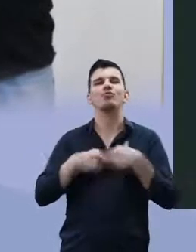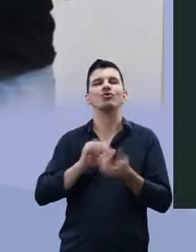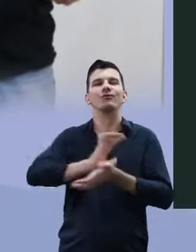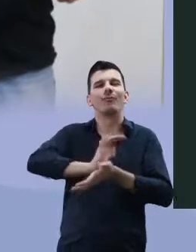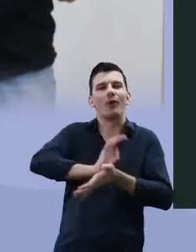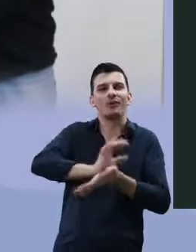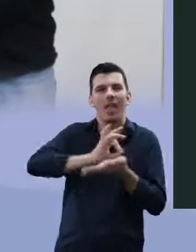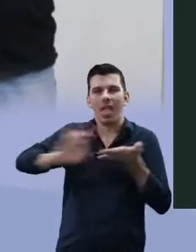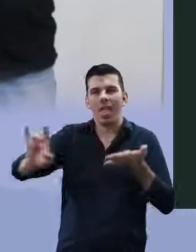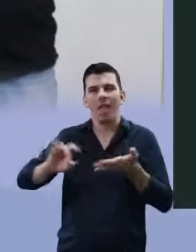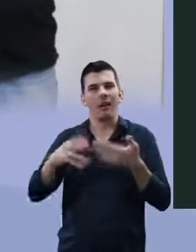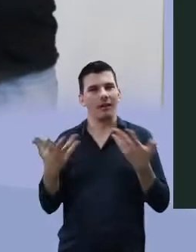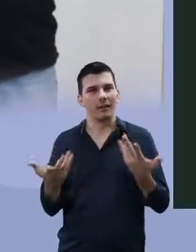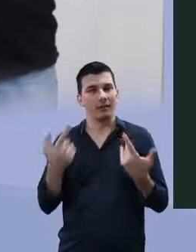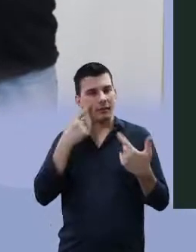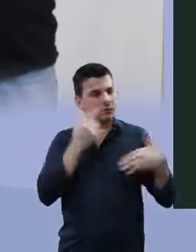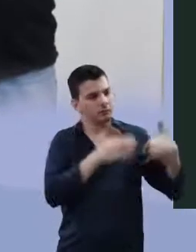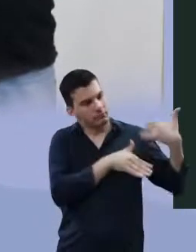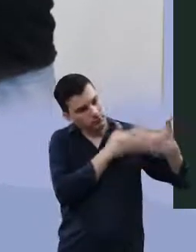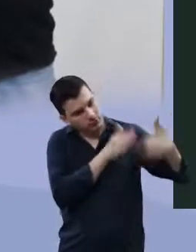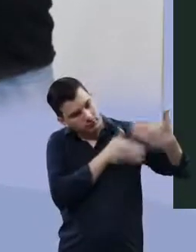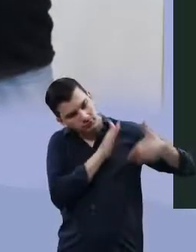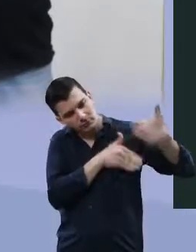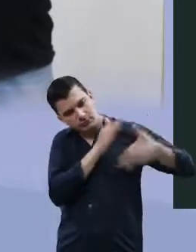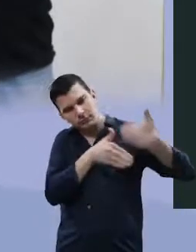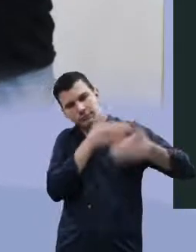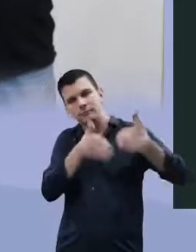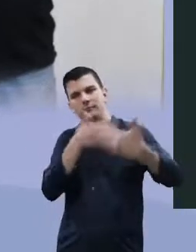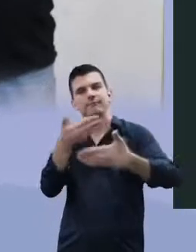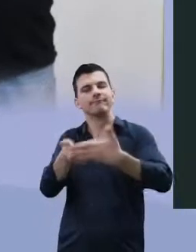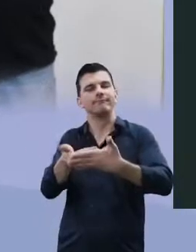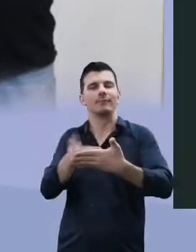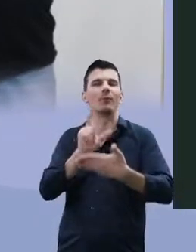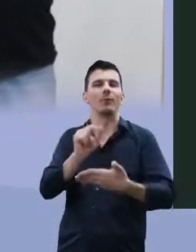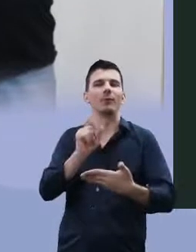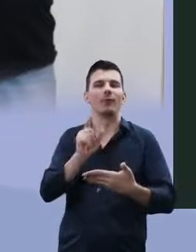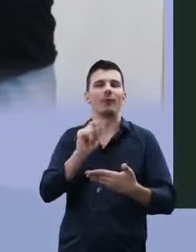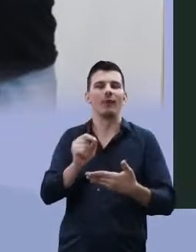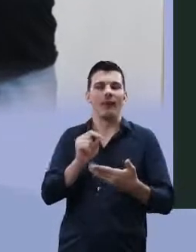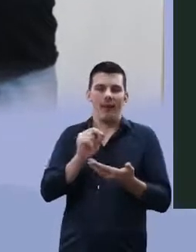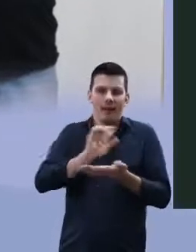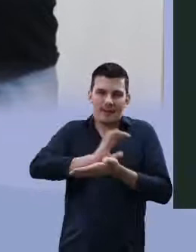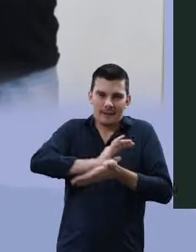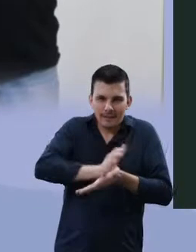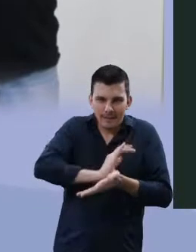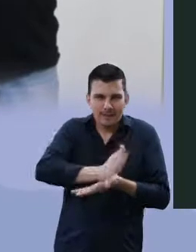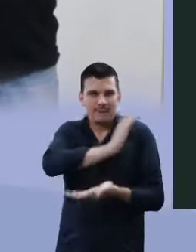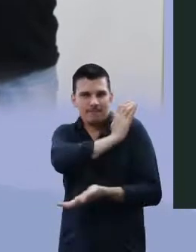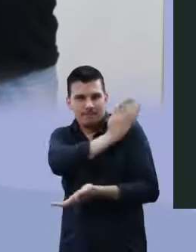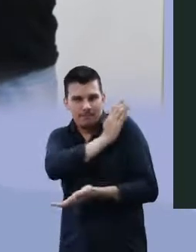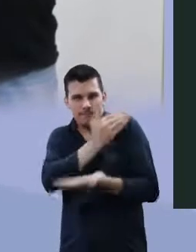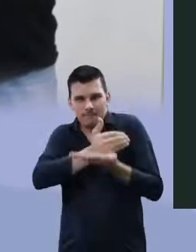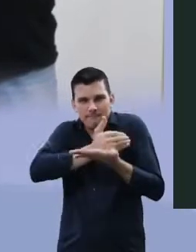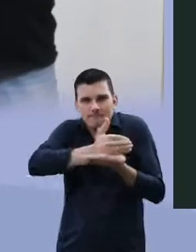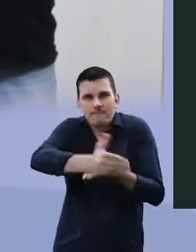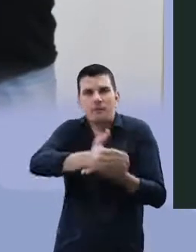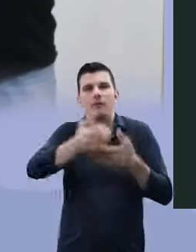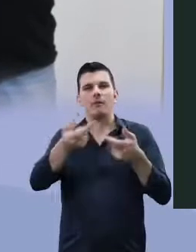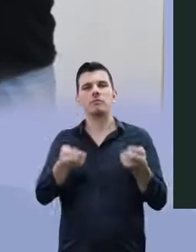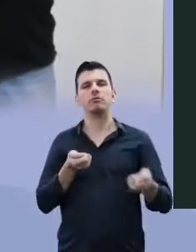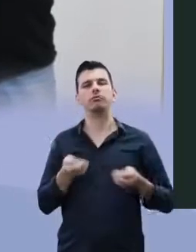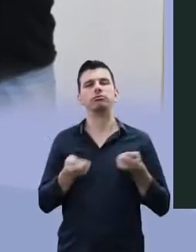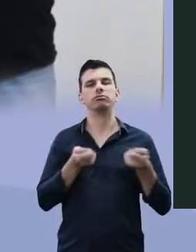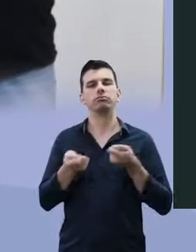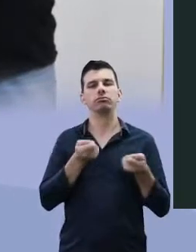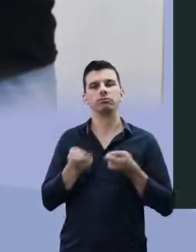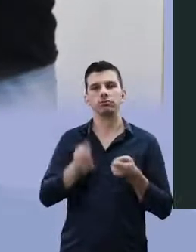grupo diferente, tem feito, ao longo do tempo, né, tem constituído um instrumento de